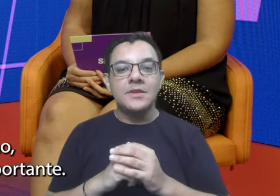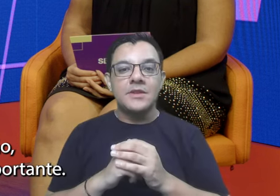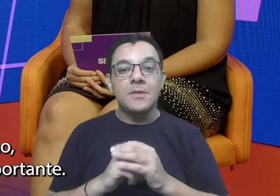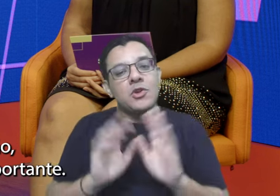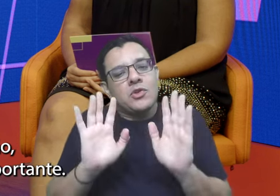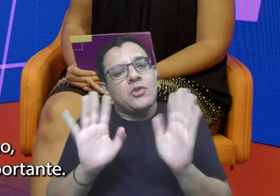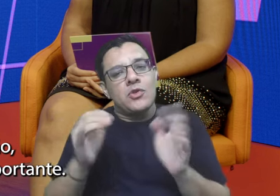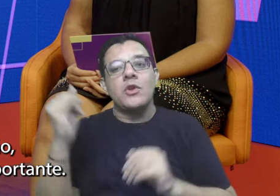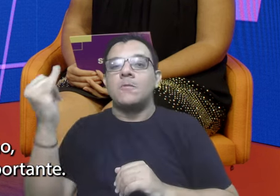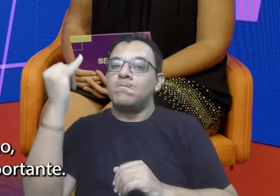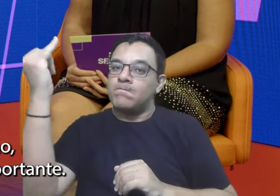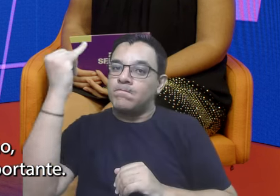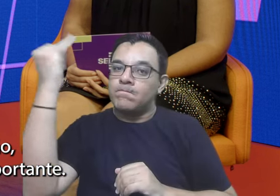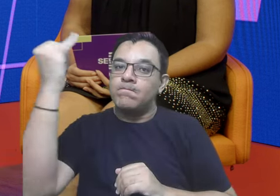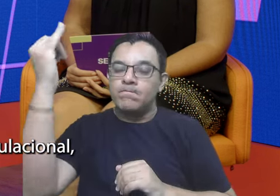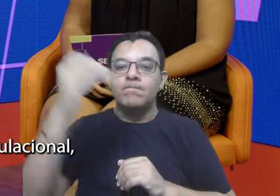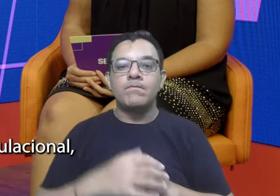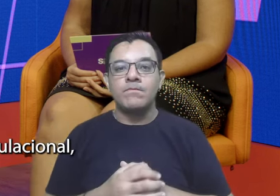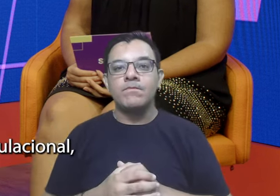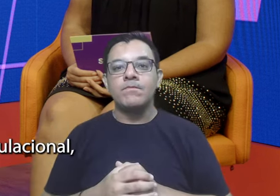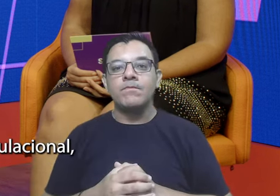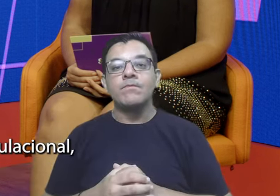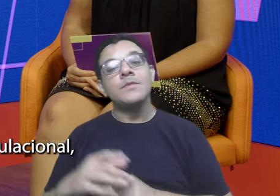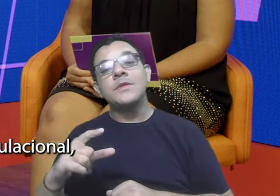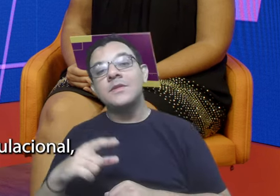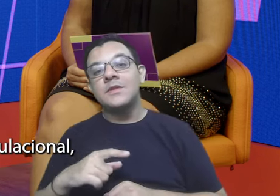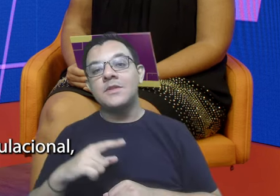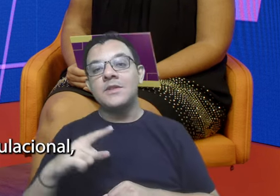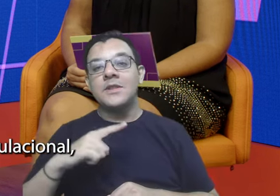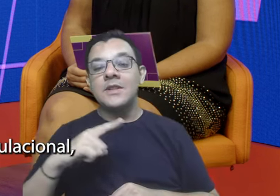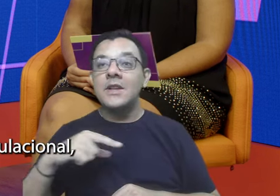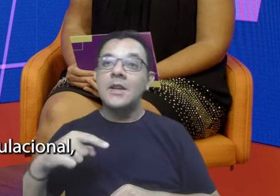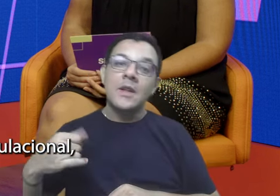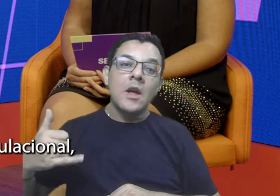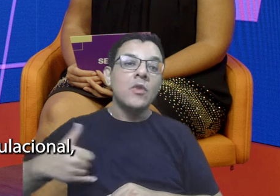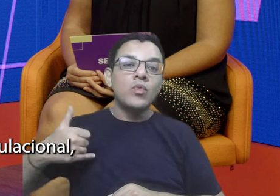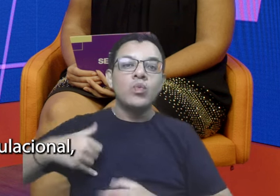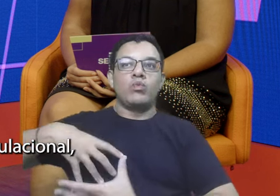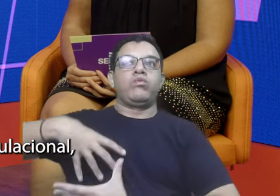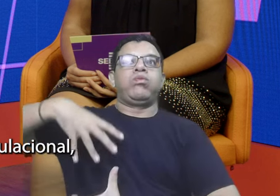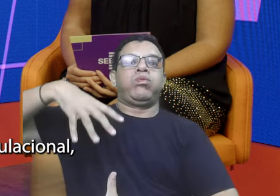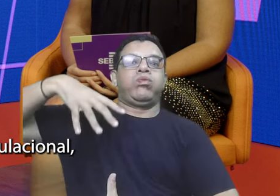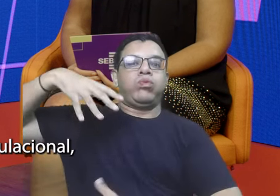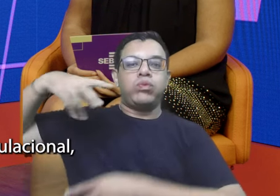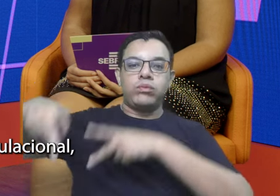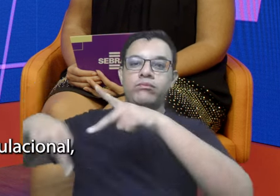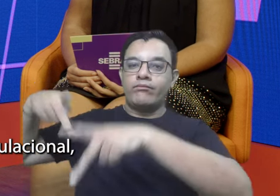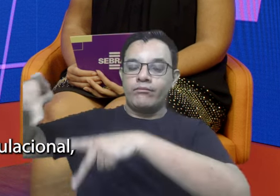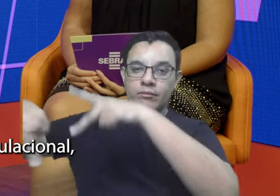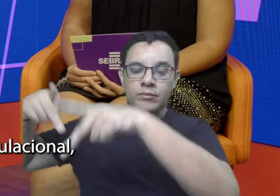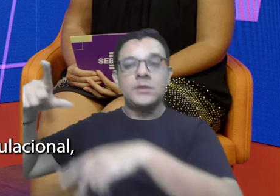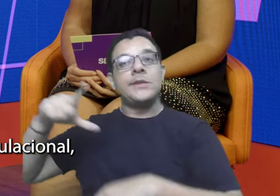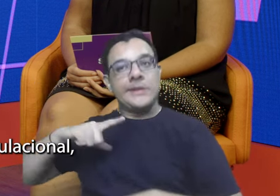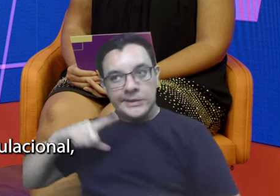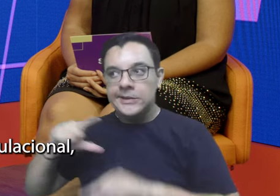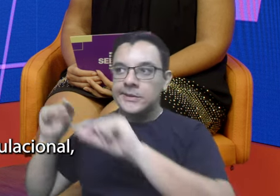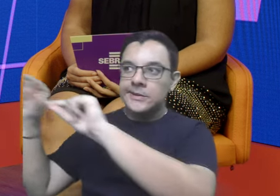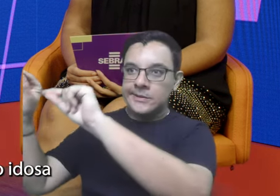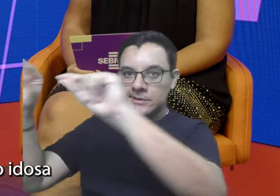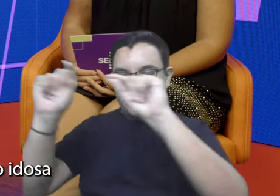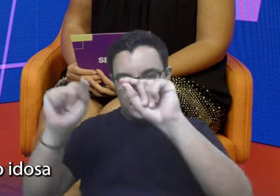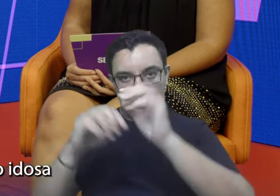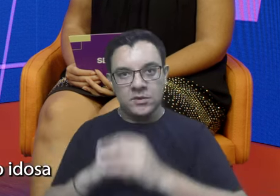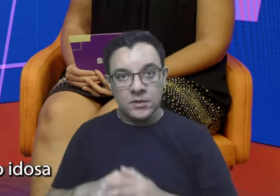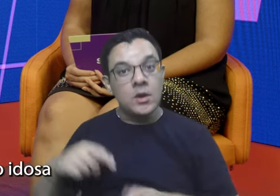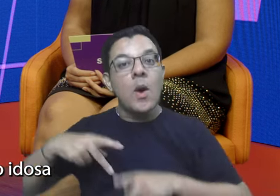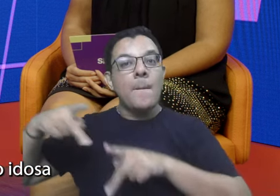disse já é um passo importante né né o o temos aí o envelhecimento populacional ele tá presente